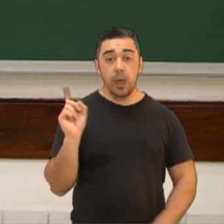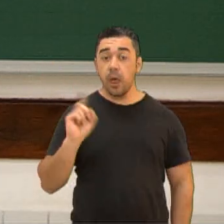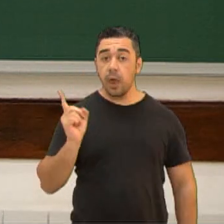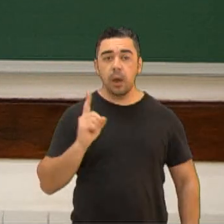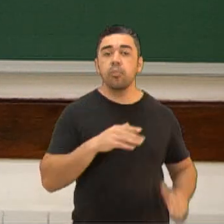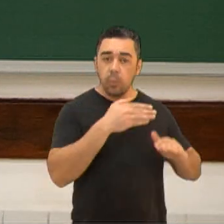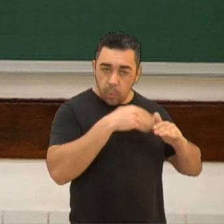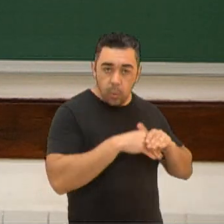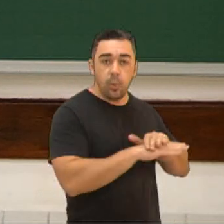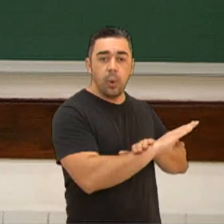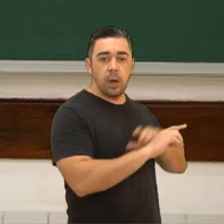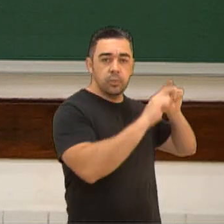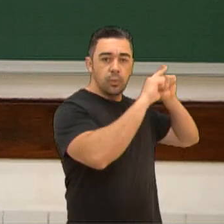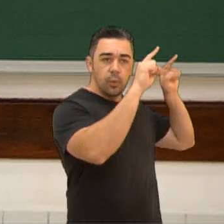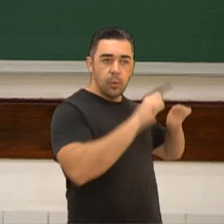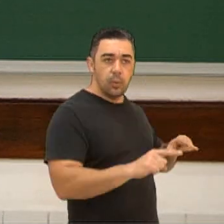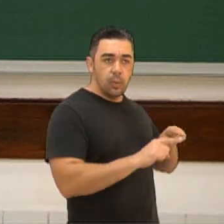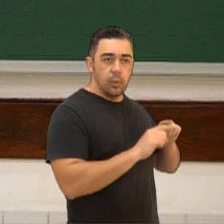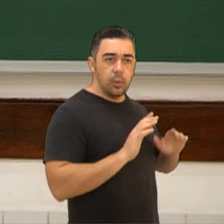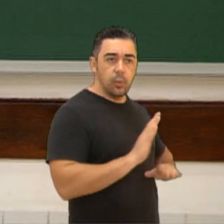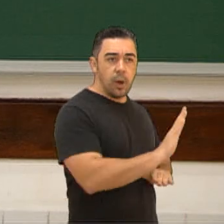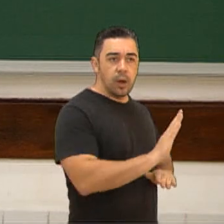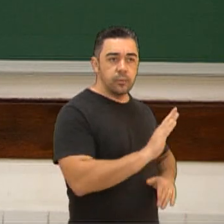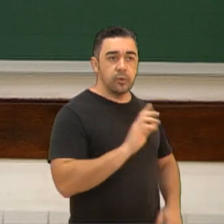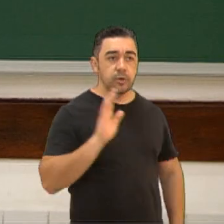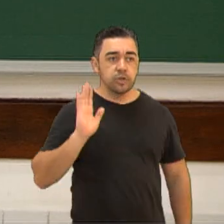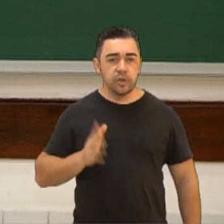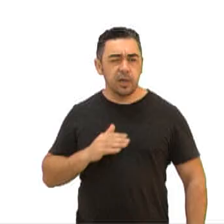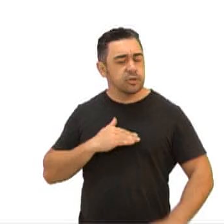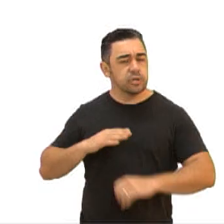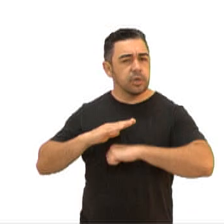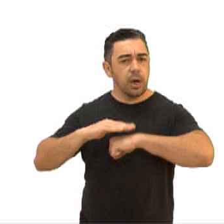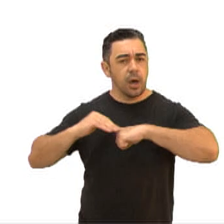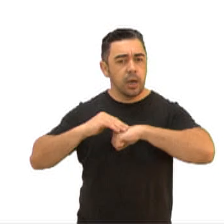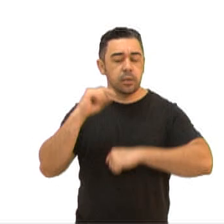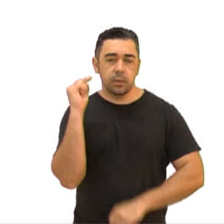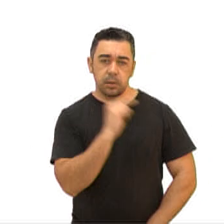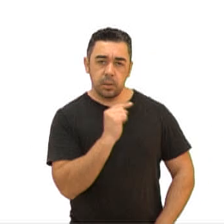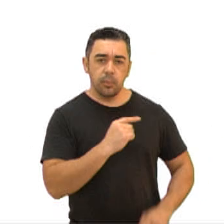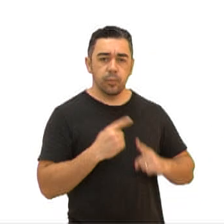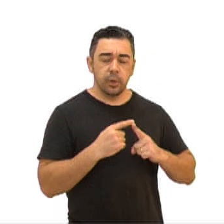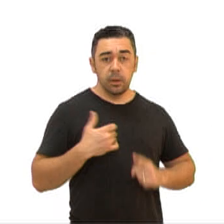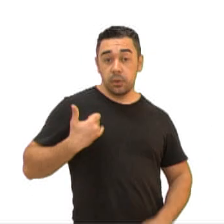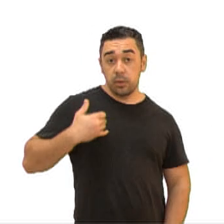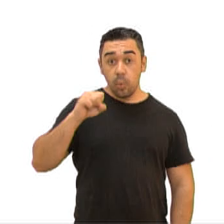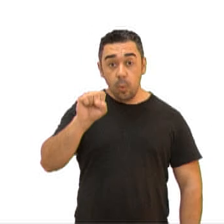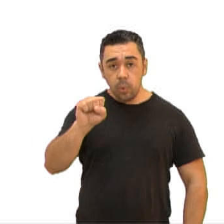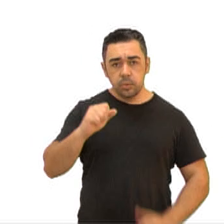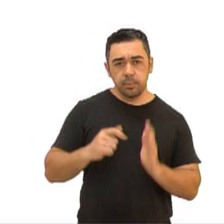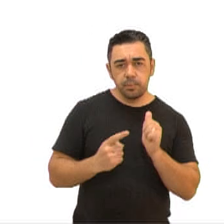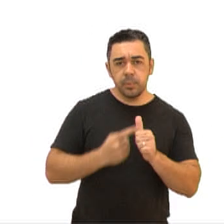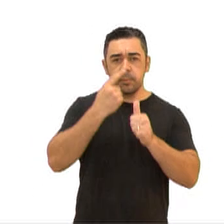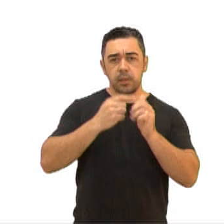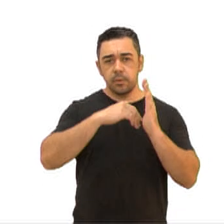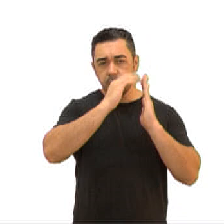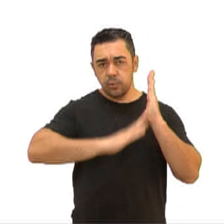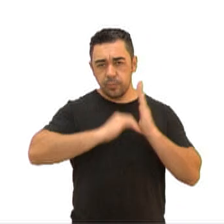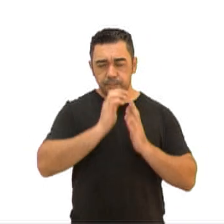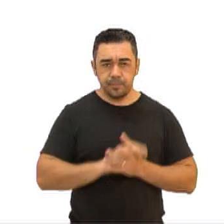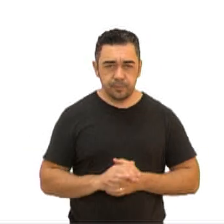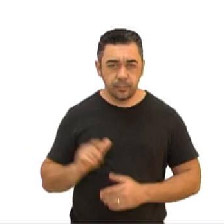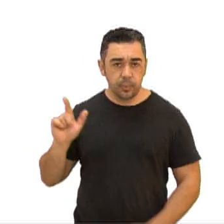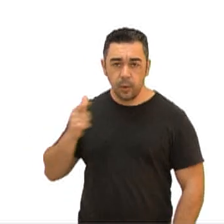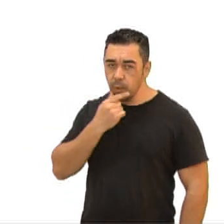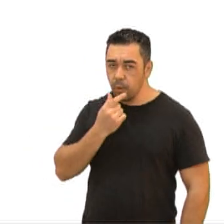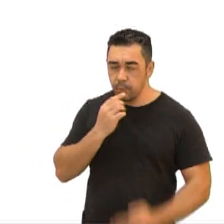eles mudam muito o estilo, eles não gostam de mostrar esses quadros, mas ele tinha um carinho muito grande por esse quadro. O Picasso era filho de